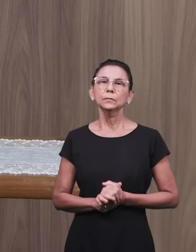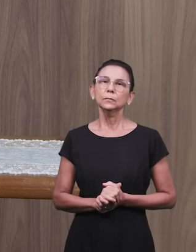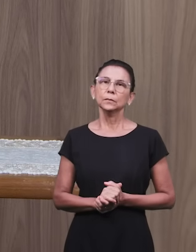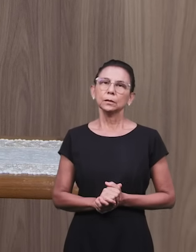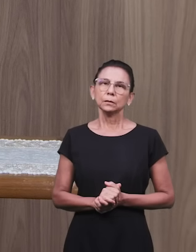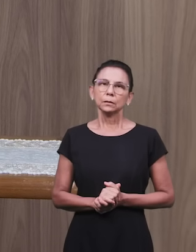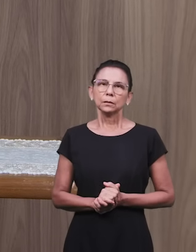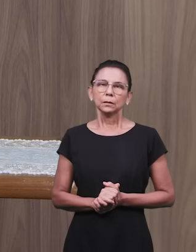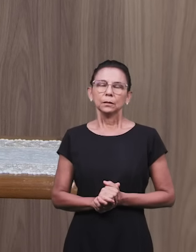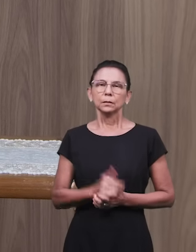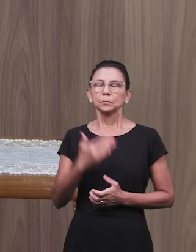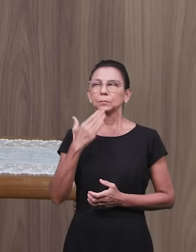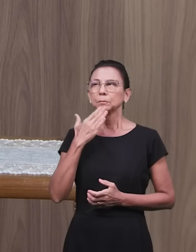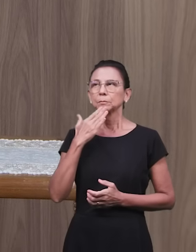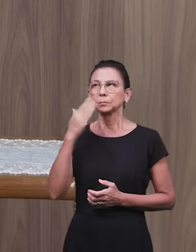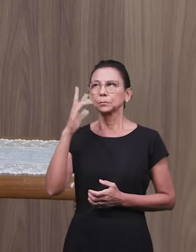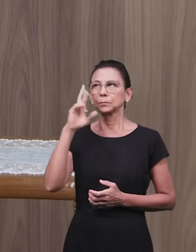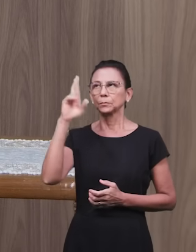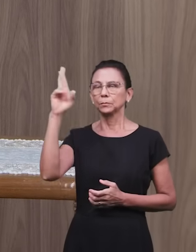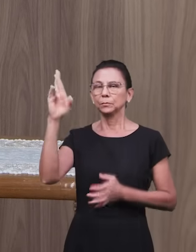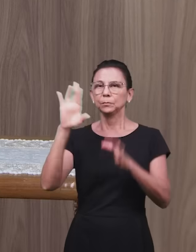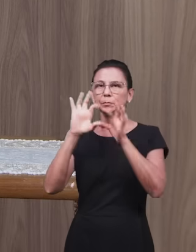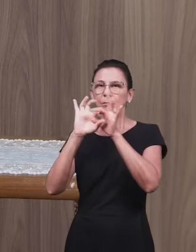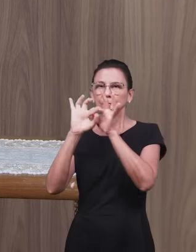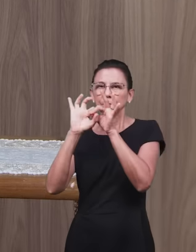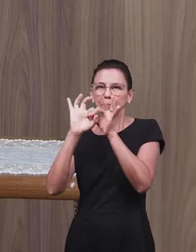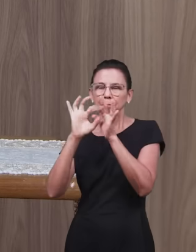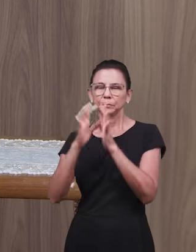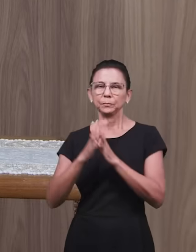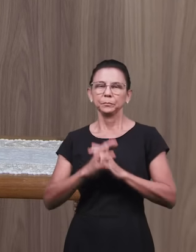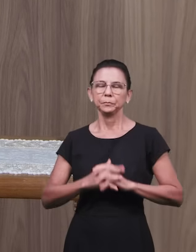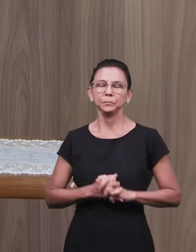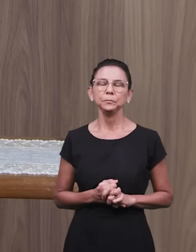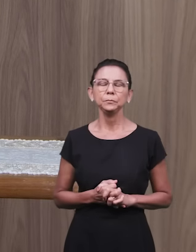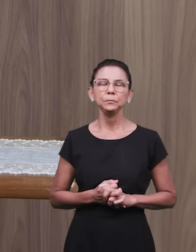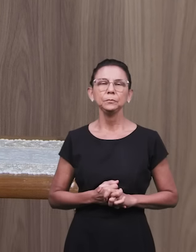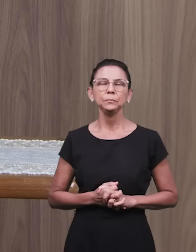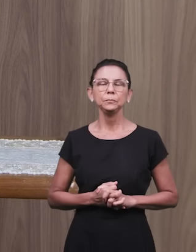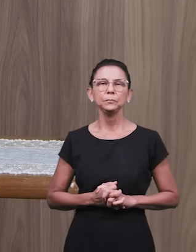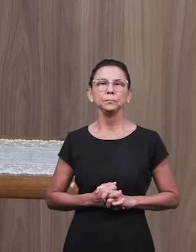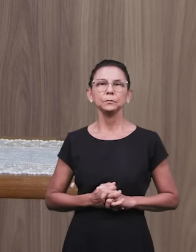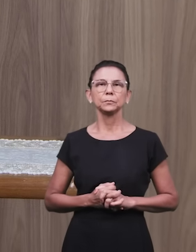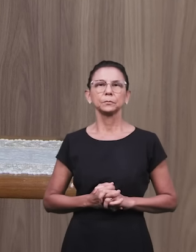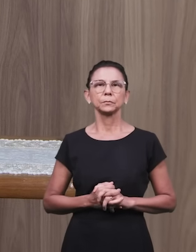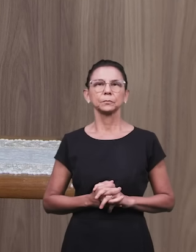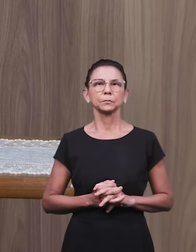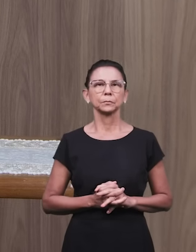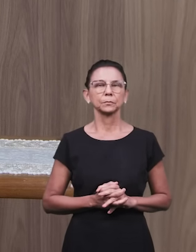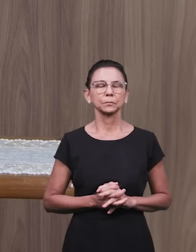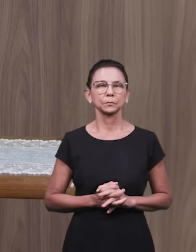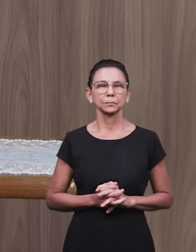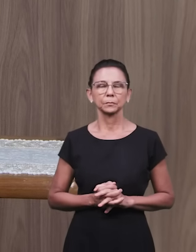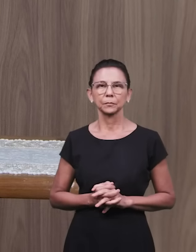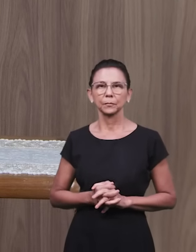instante, pedindo a Deus comunhão através do sangue do Senhor Jesus. Oremos.